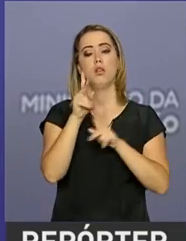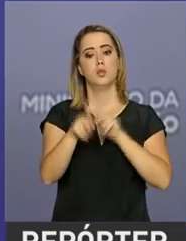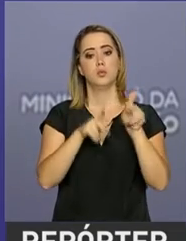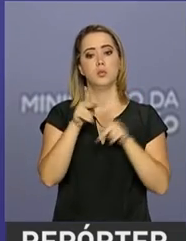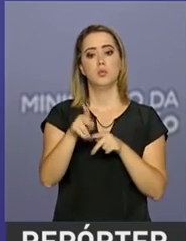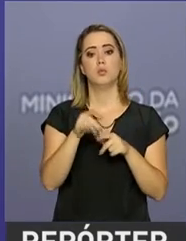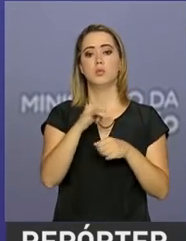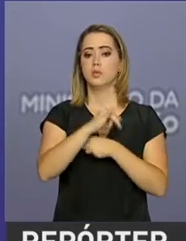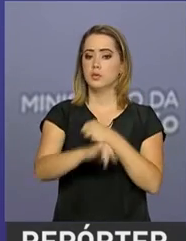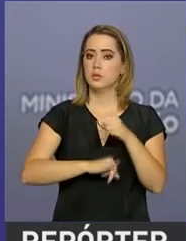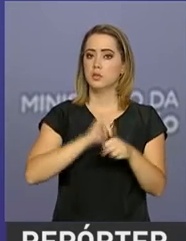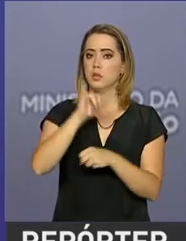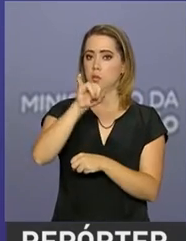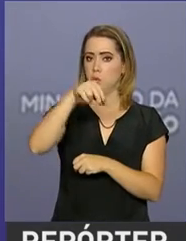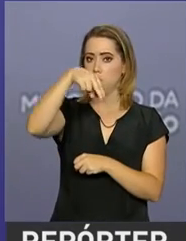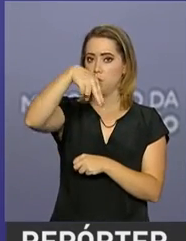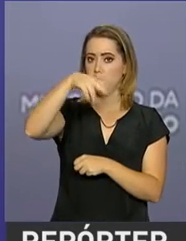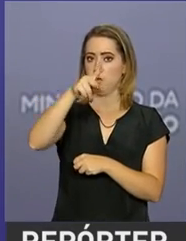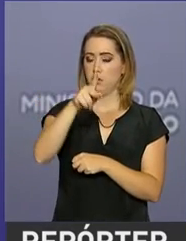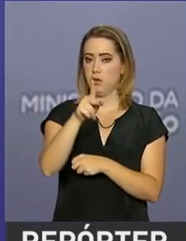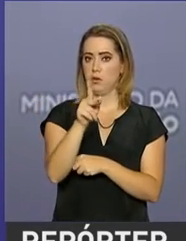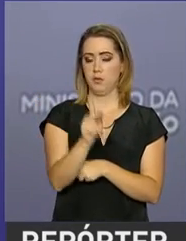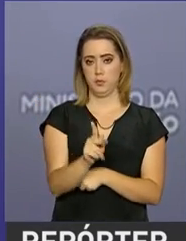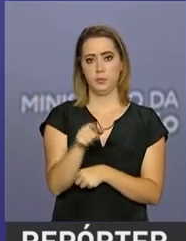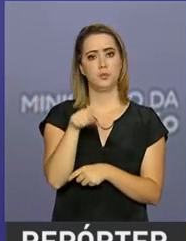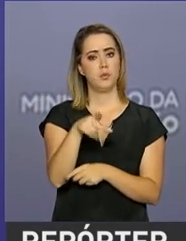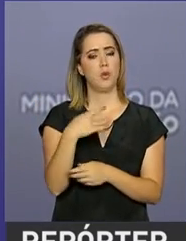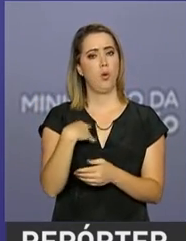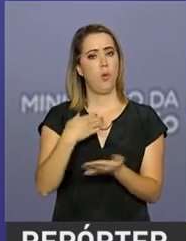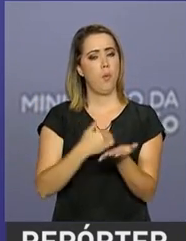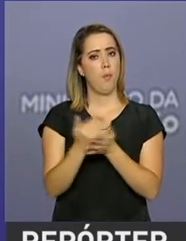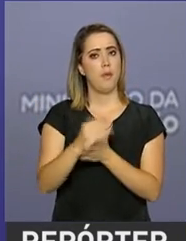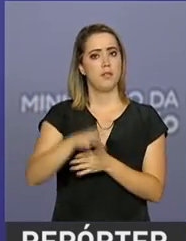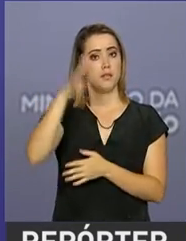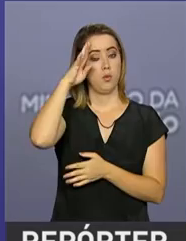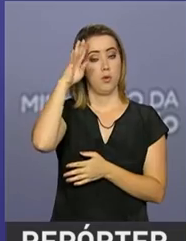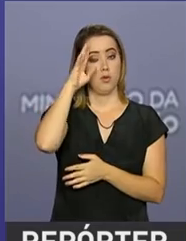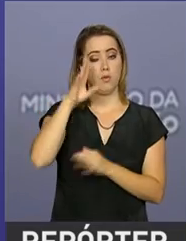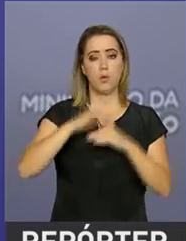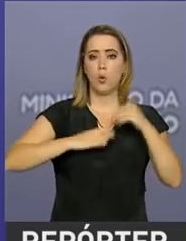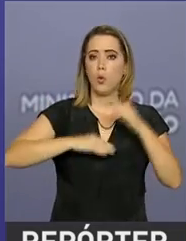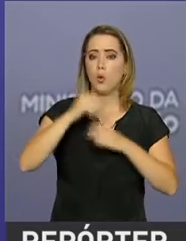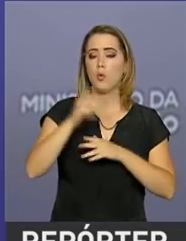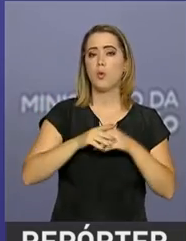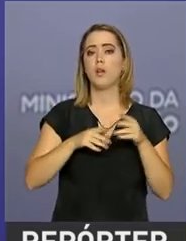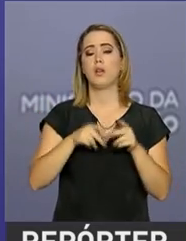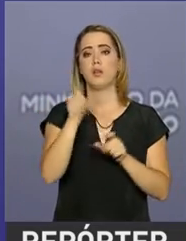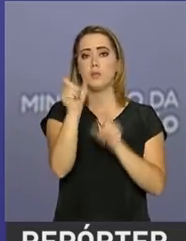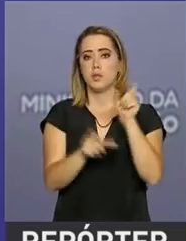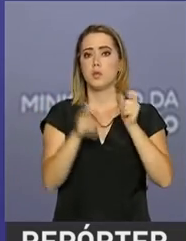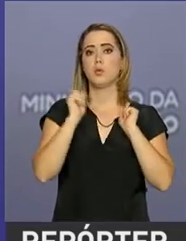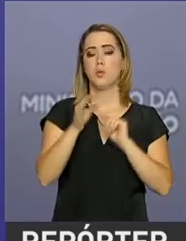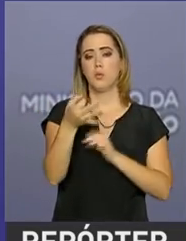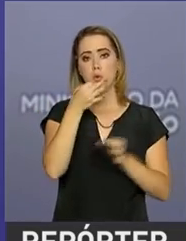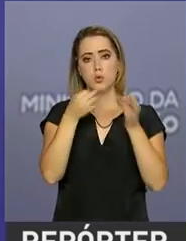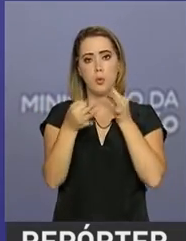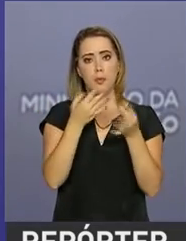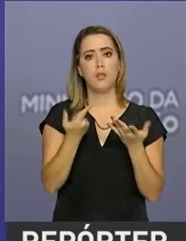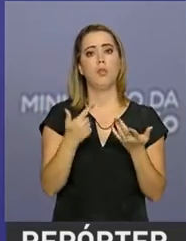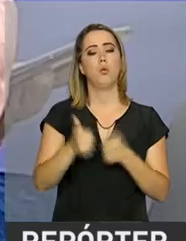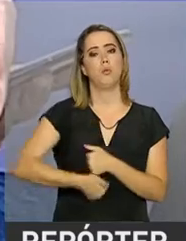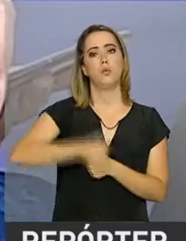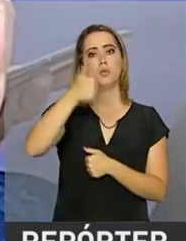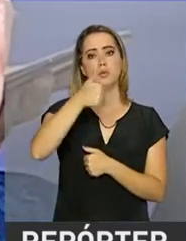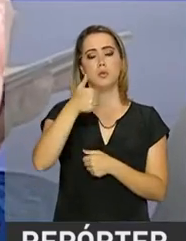inep na internet a partir desta quarta-feira qualquer pessoa pode fazer sugestões para melhorar o